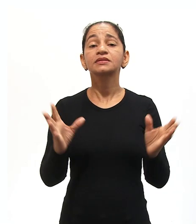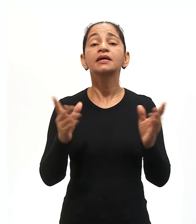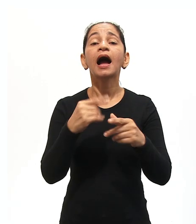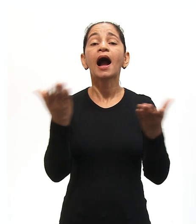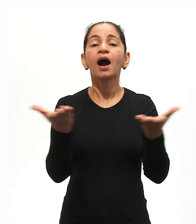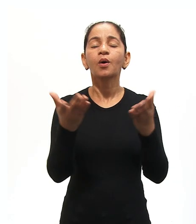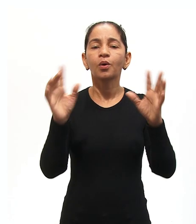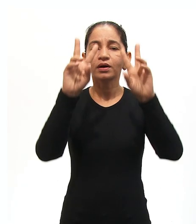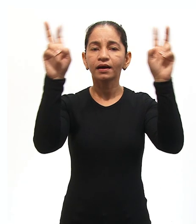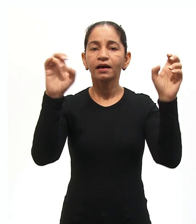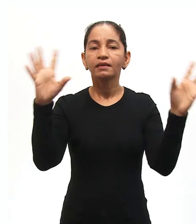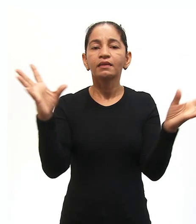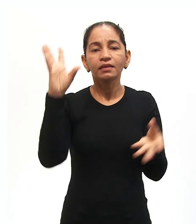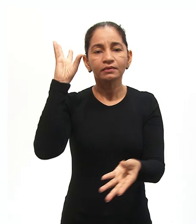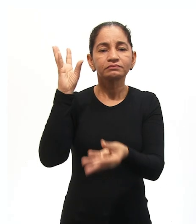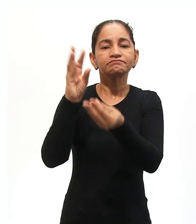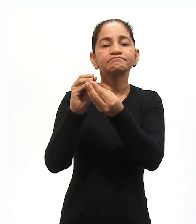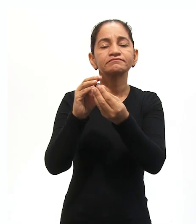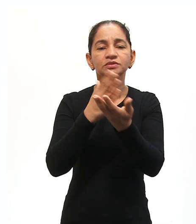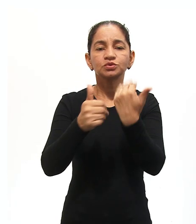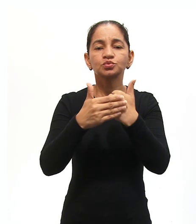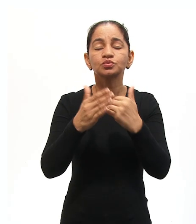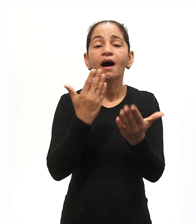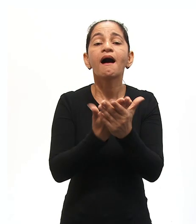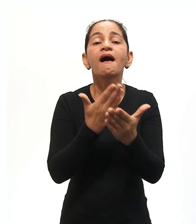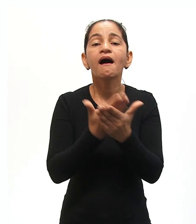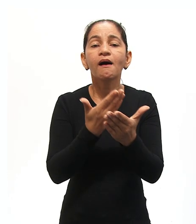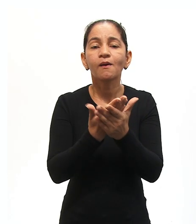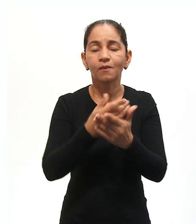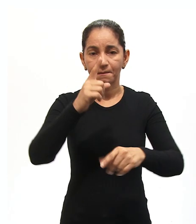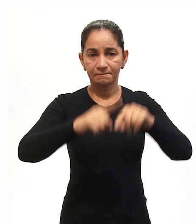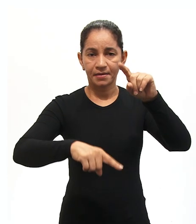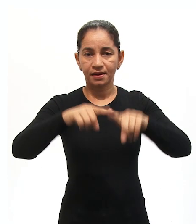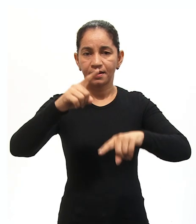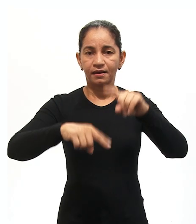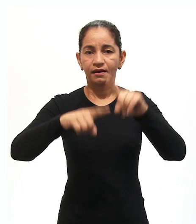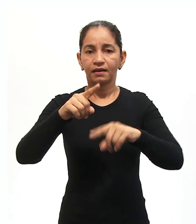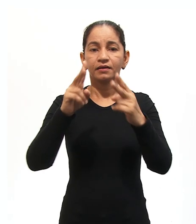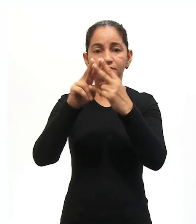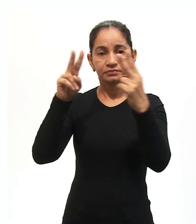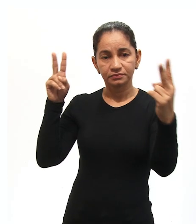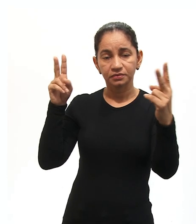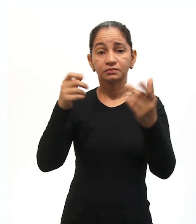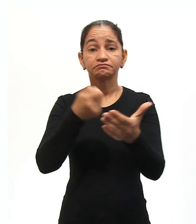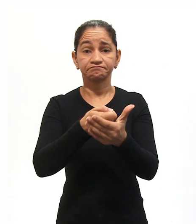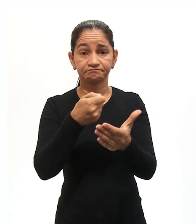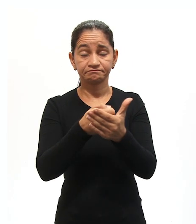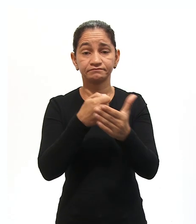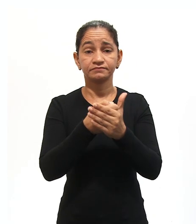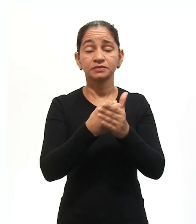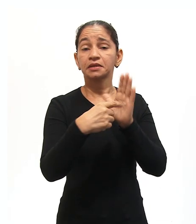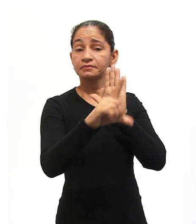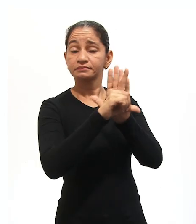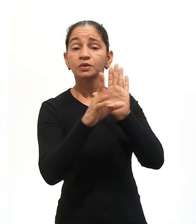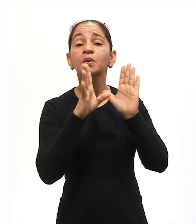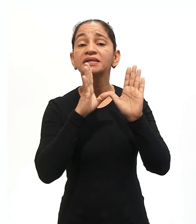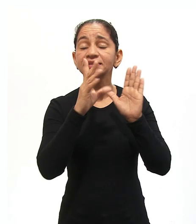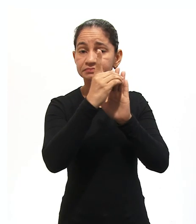Síntese integrada da aula. Então, a produção de material para a aula EAD exige rigor